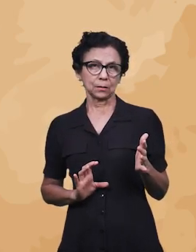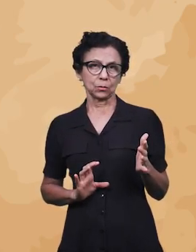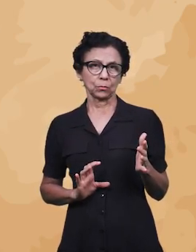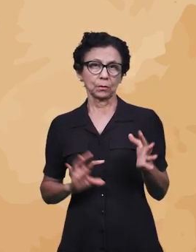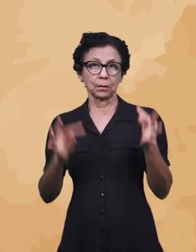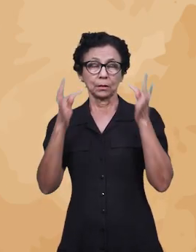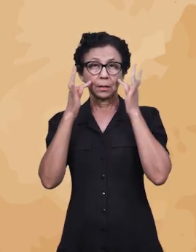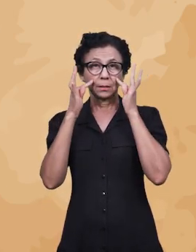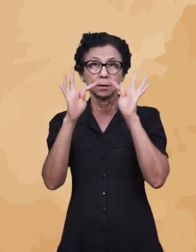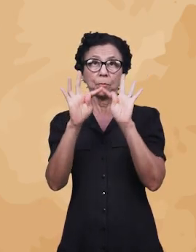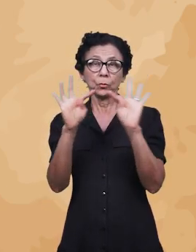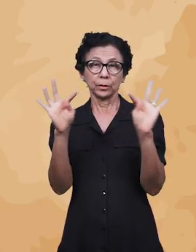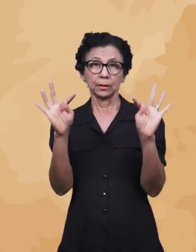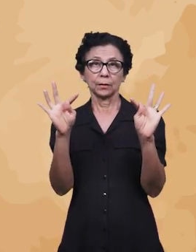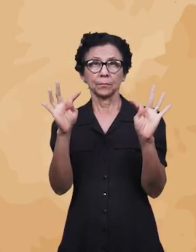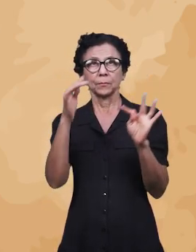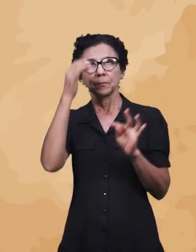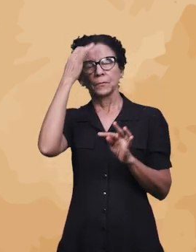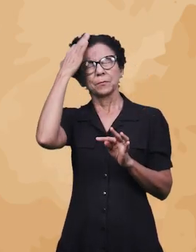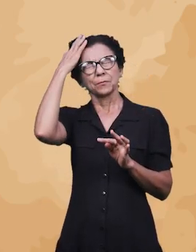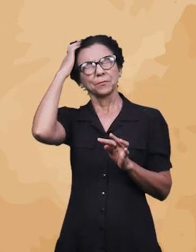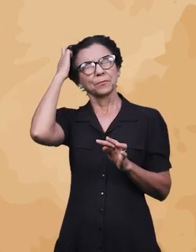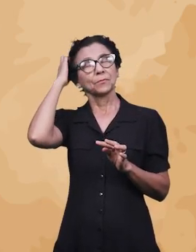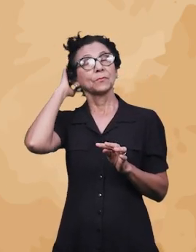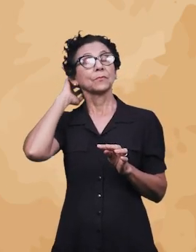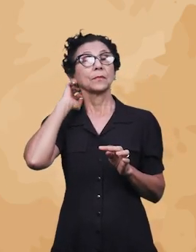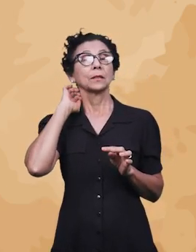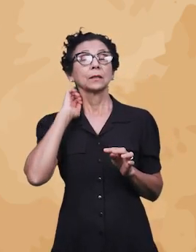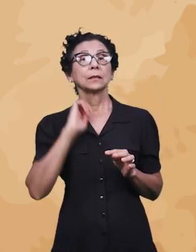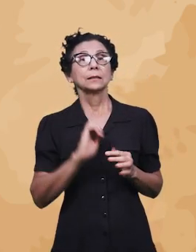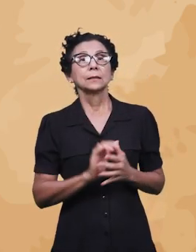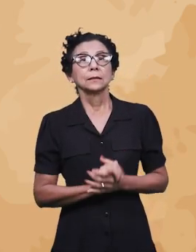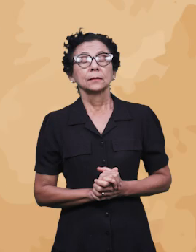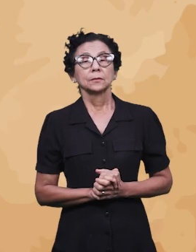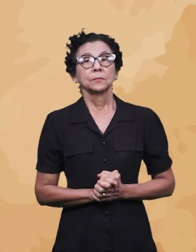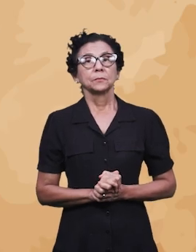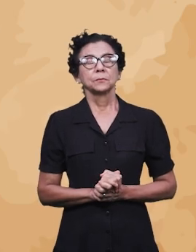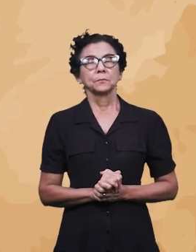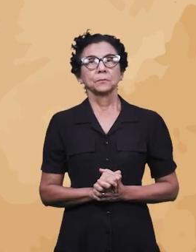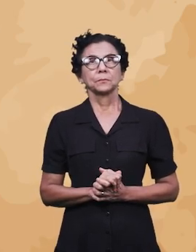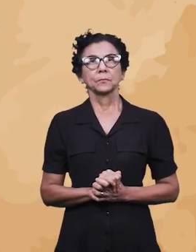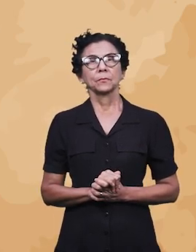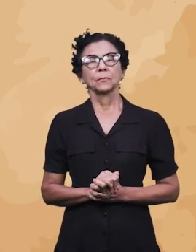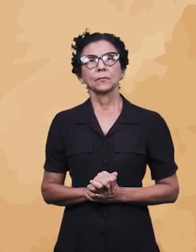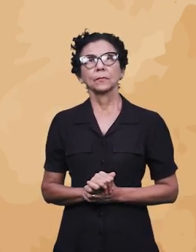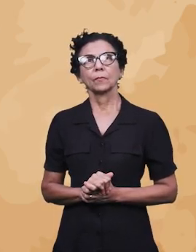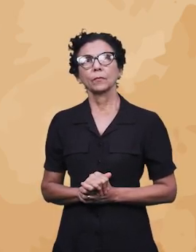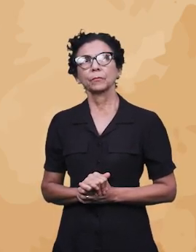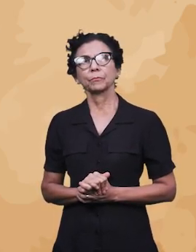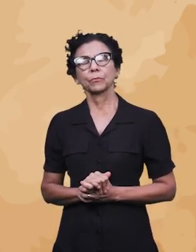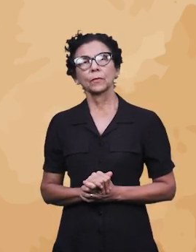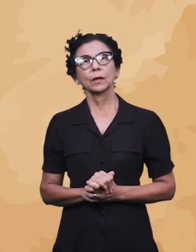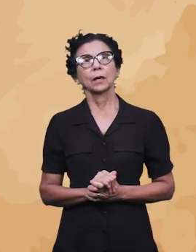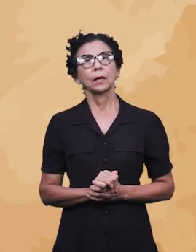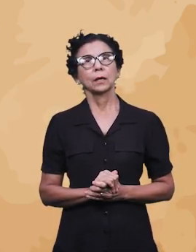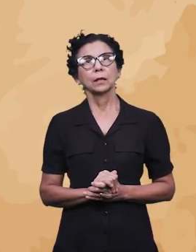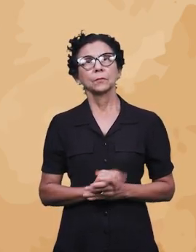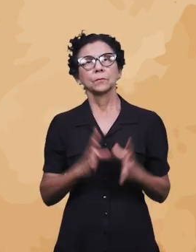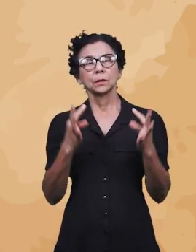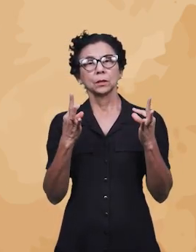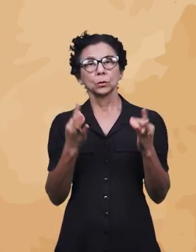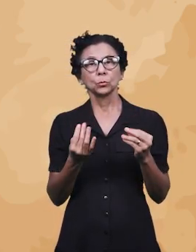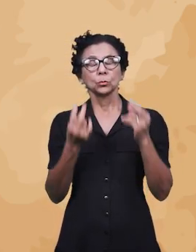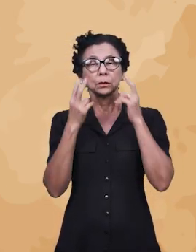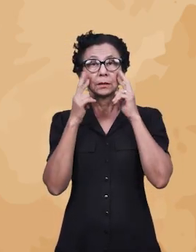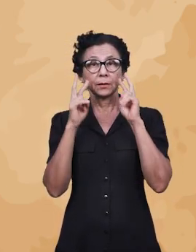parte E ali, de tudo que tens visto. de que tudo tem que visto. tem visto, é a revelação do Espírito Santo. Que né? coisa maravilhosa. Você que está em casa, você está vendo aí o texto, tá